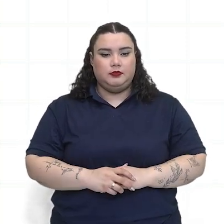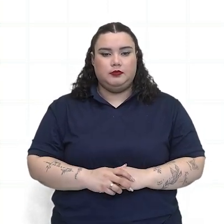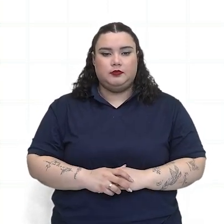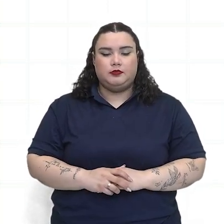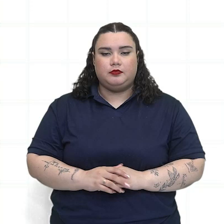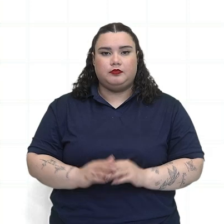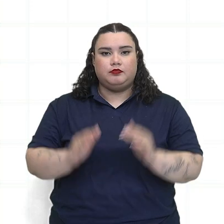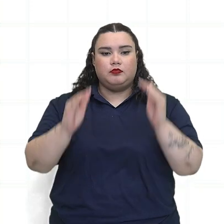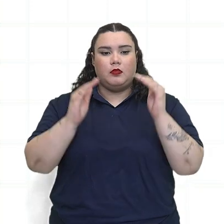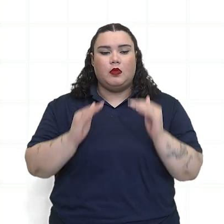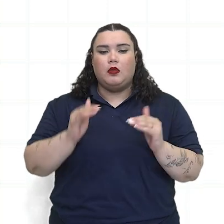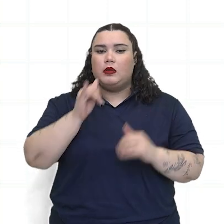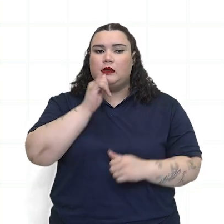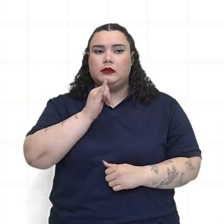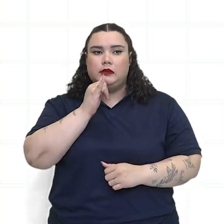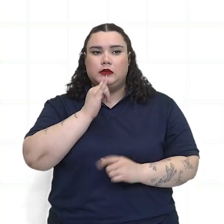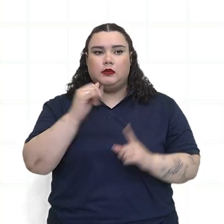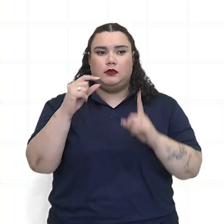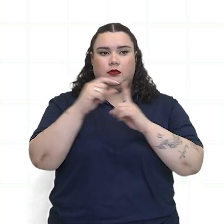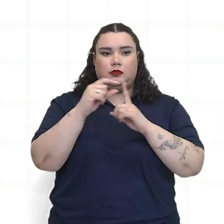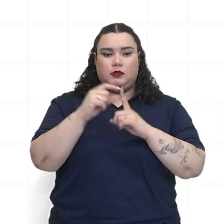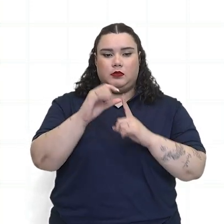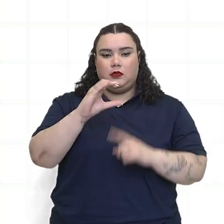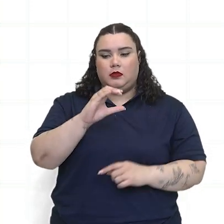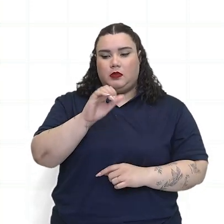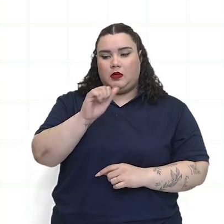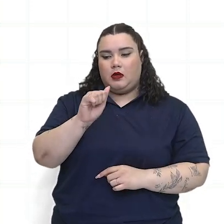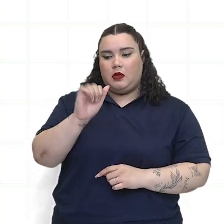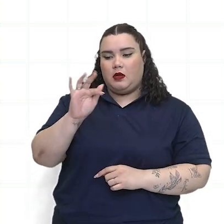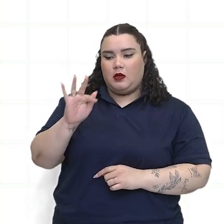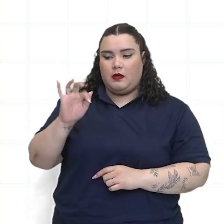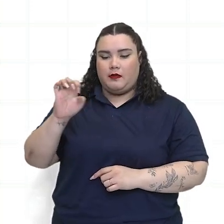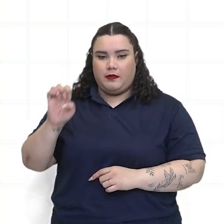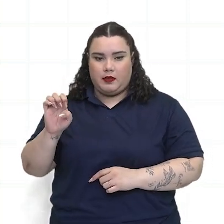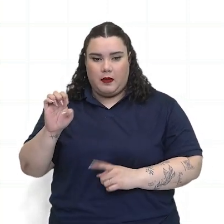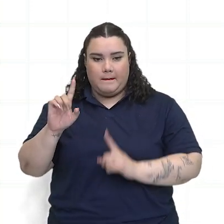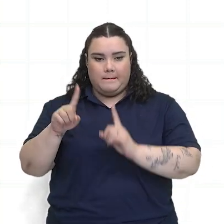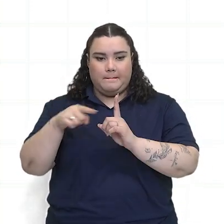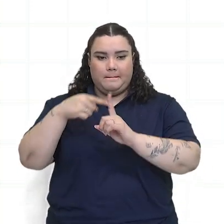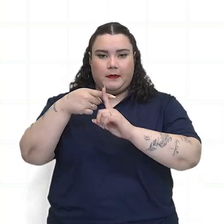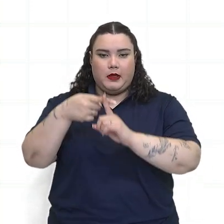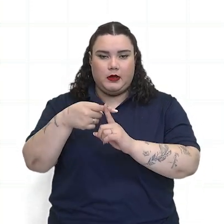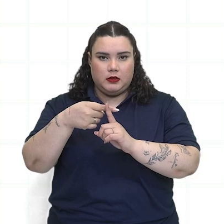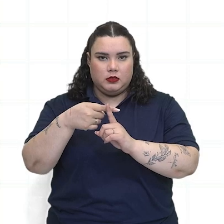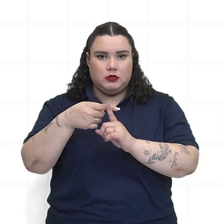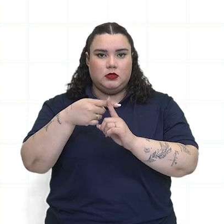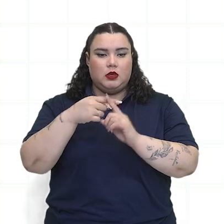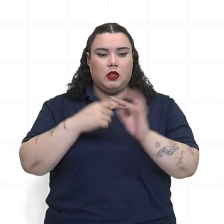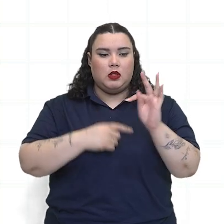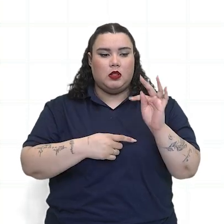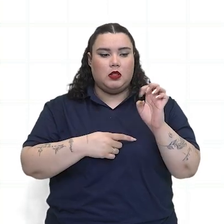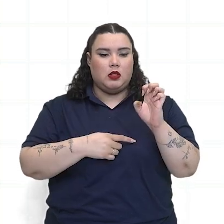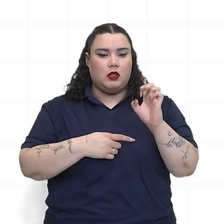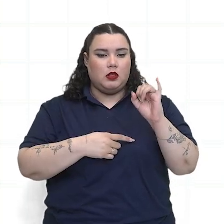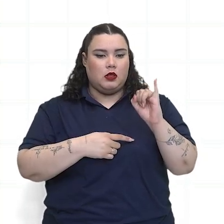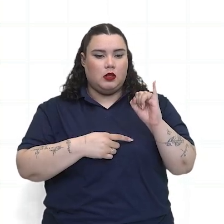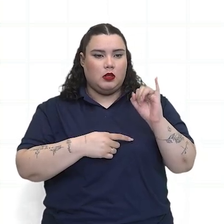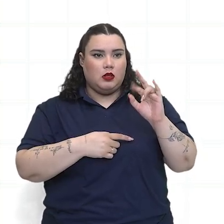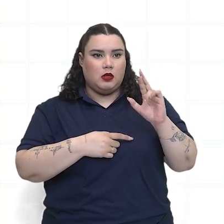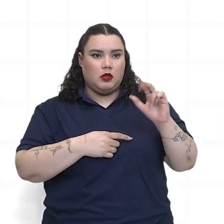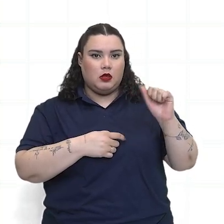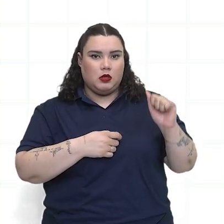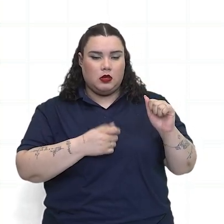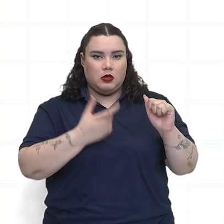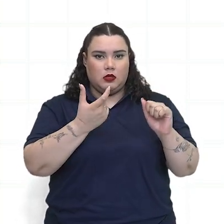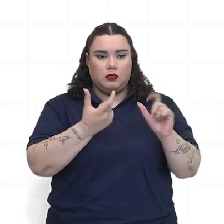Com este exemplo aqui da palavra café, e aí eu acrescentei o sufixo